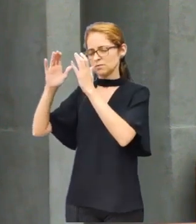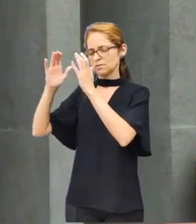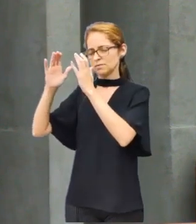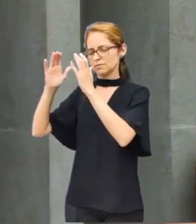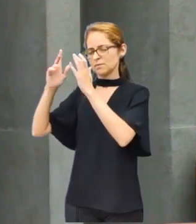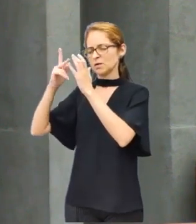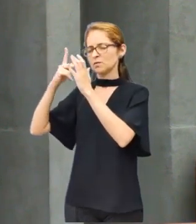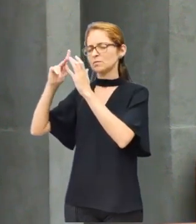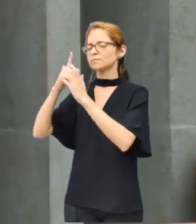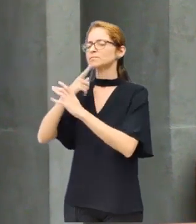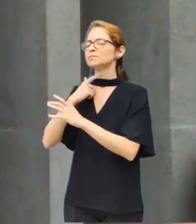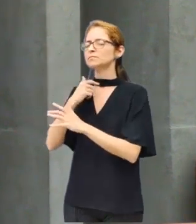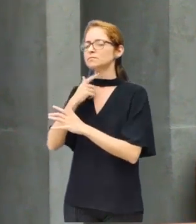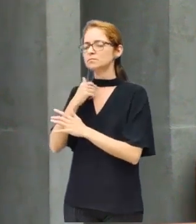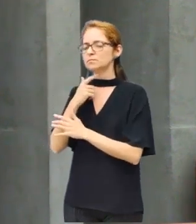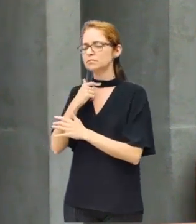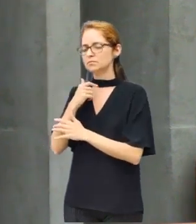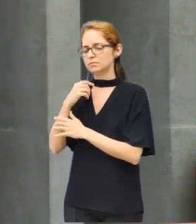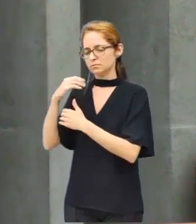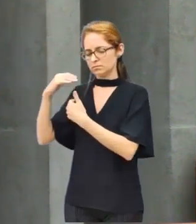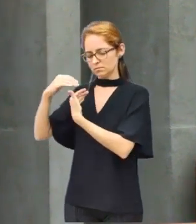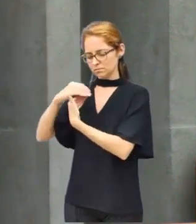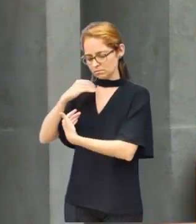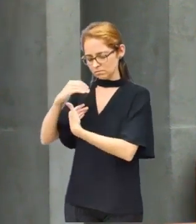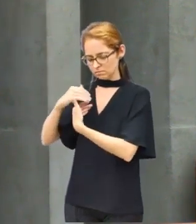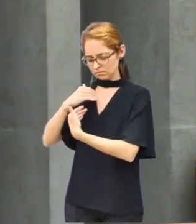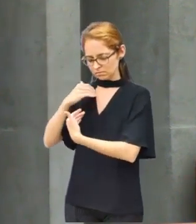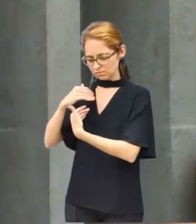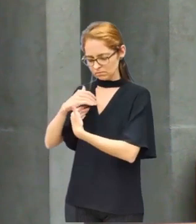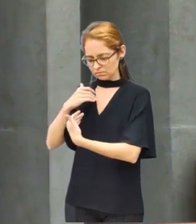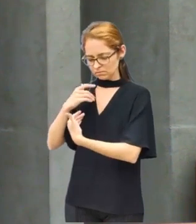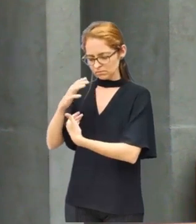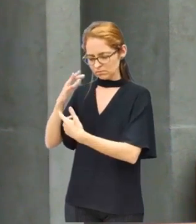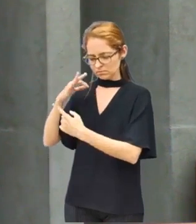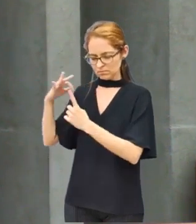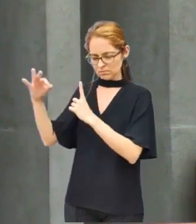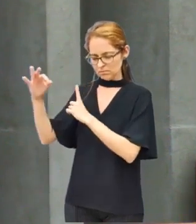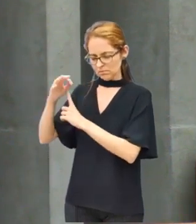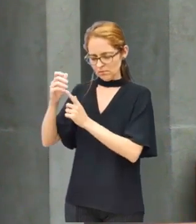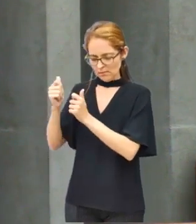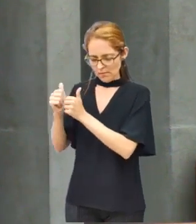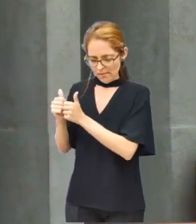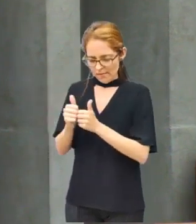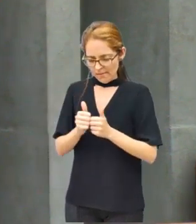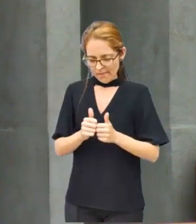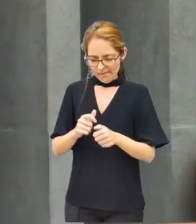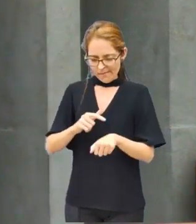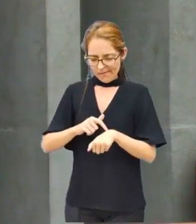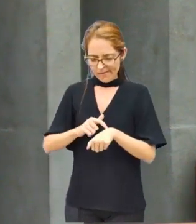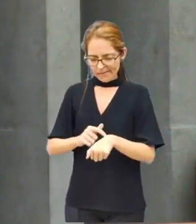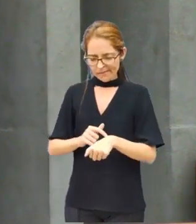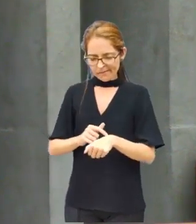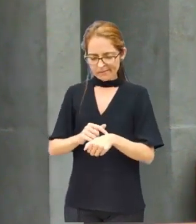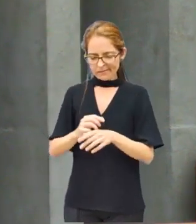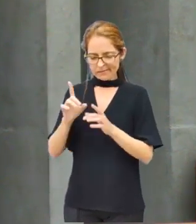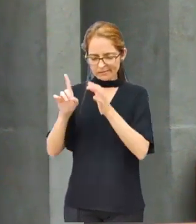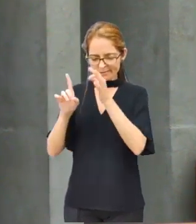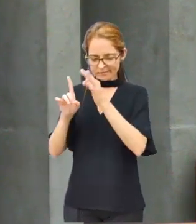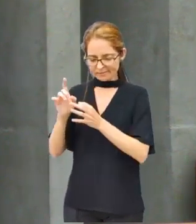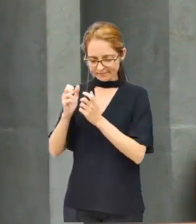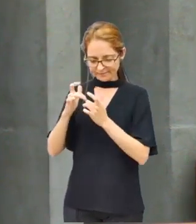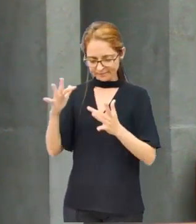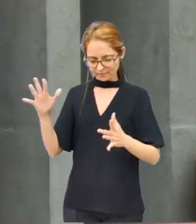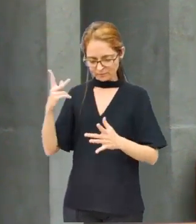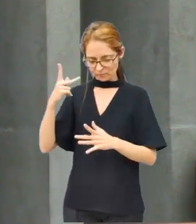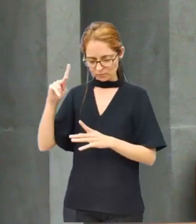obedientes à Tua vontade, ó Pai. Orienta-nos, que o Teu Santo Espírito continue a nos guiar nesse momento, para a honra e glória do Teu Santo Nome. E